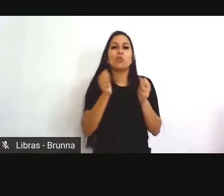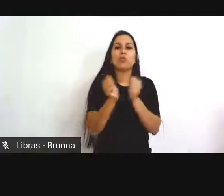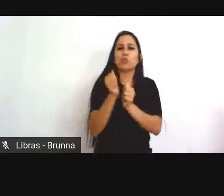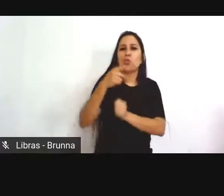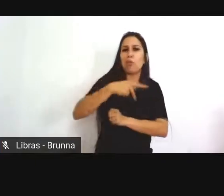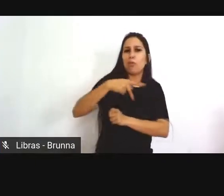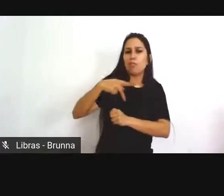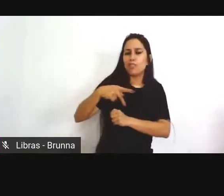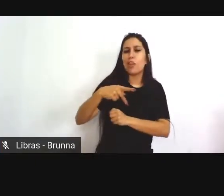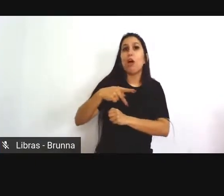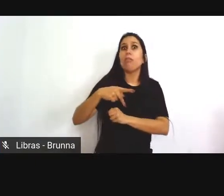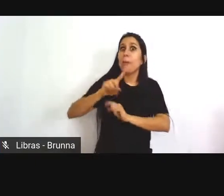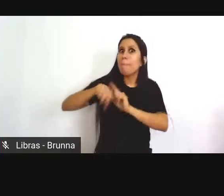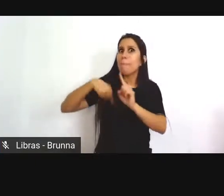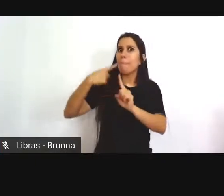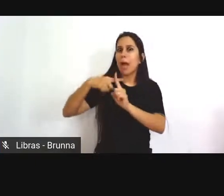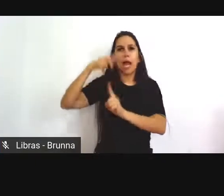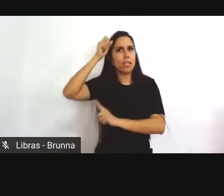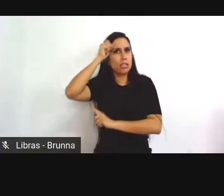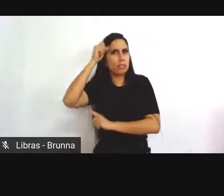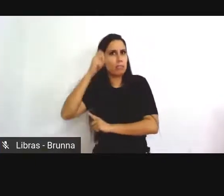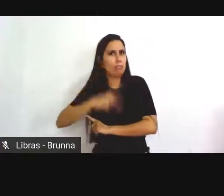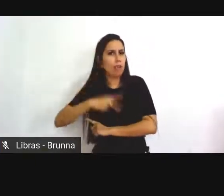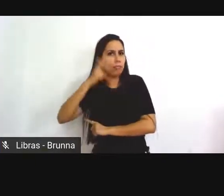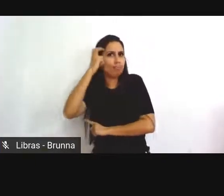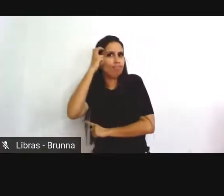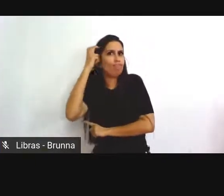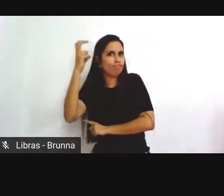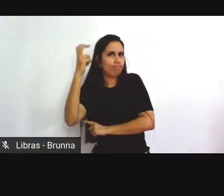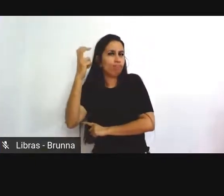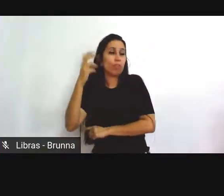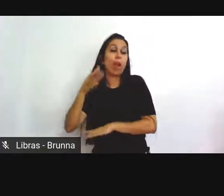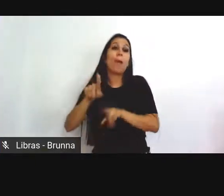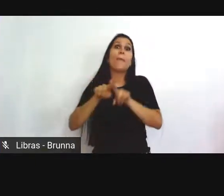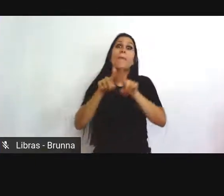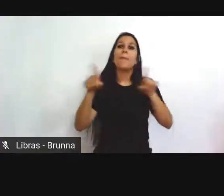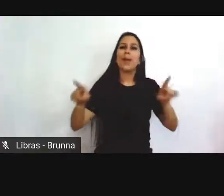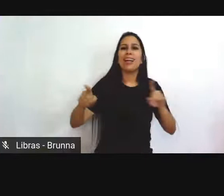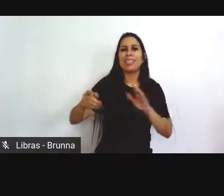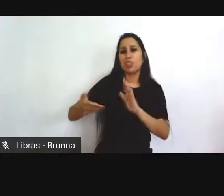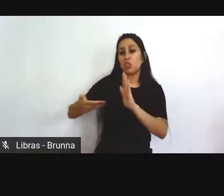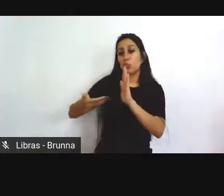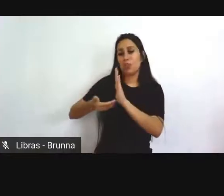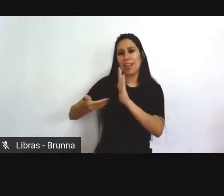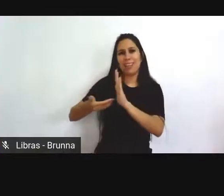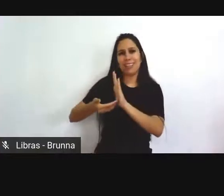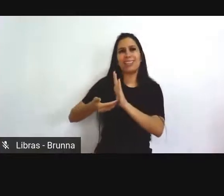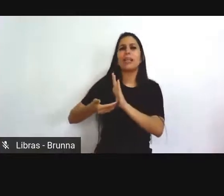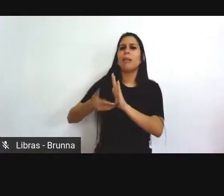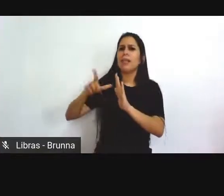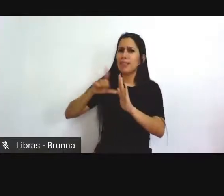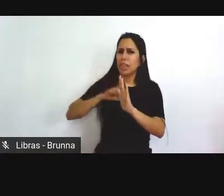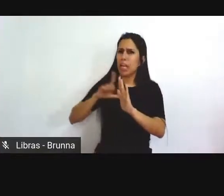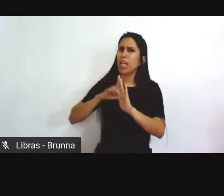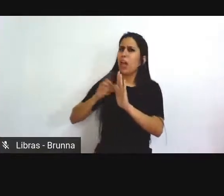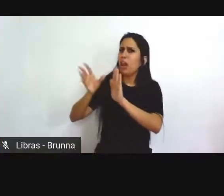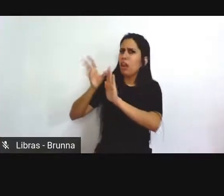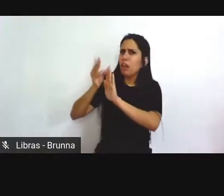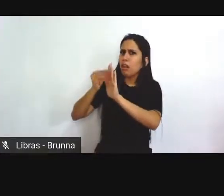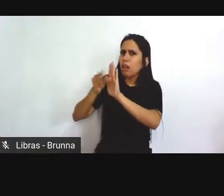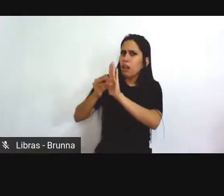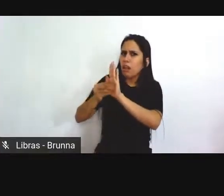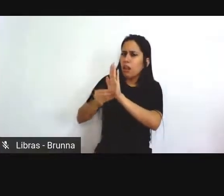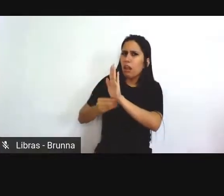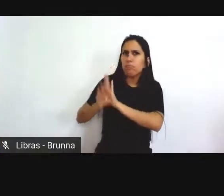Mas o que o CEFOR traz de novo, o mestrado, que eu digo, traz de novo, é o conteúdo acadêmico. E, em cima disso,